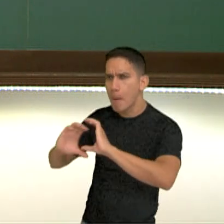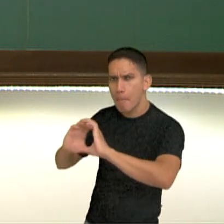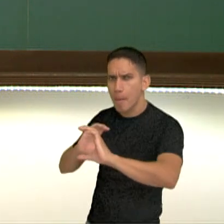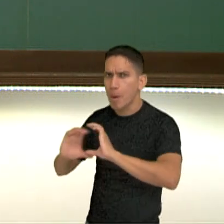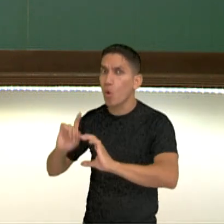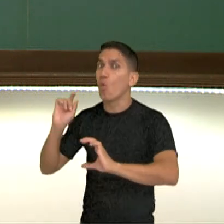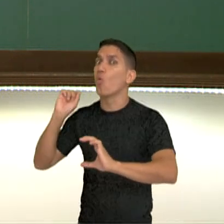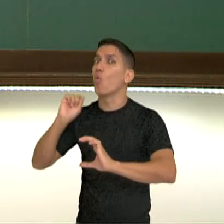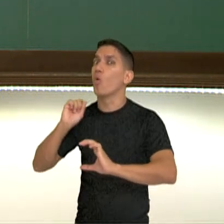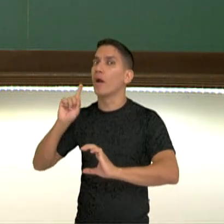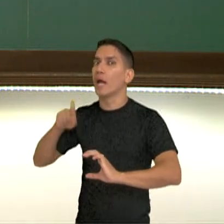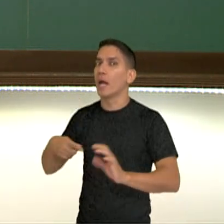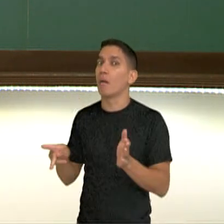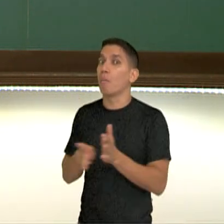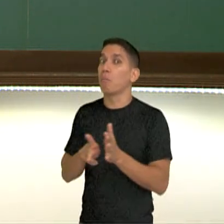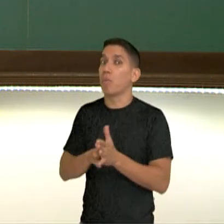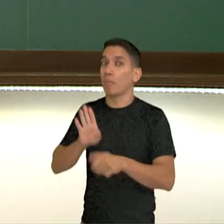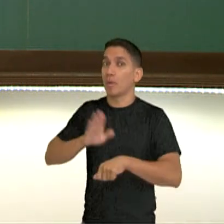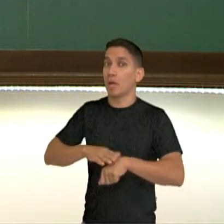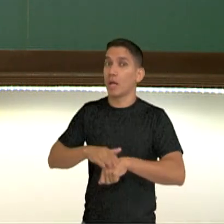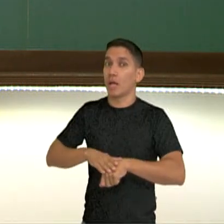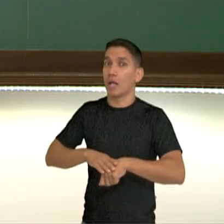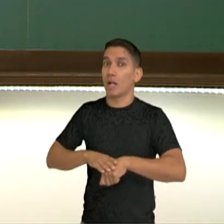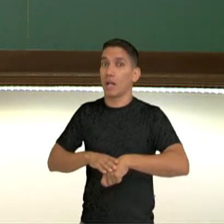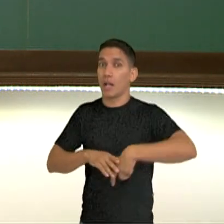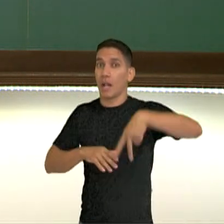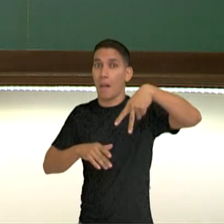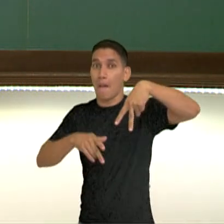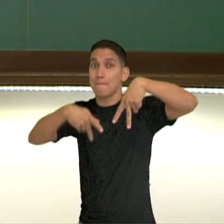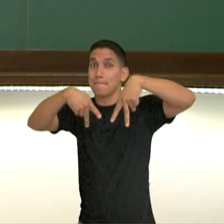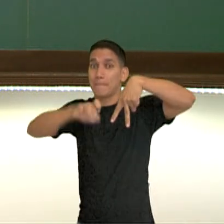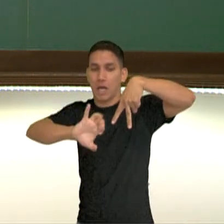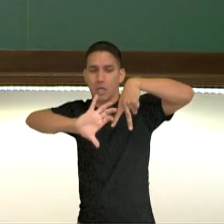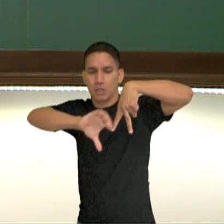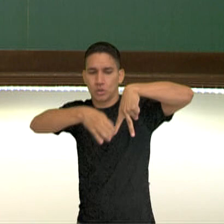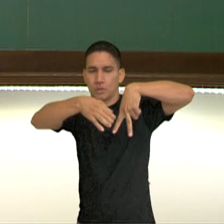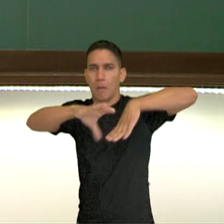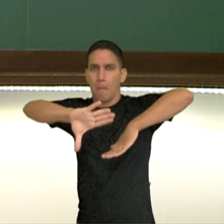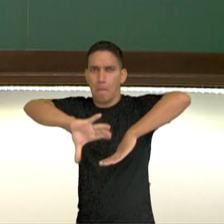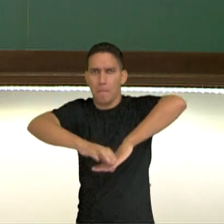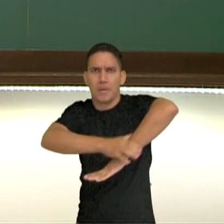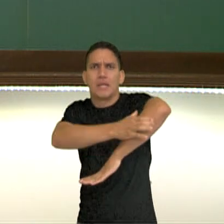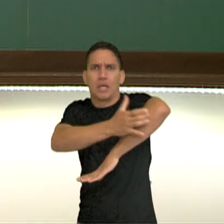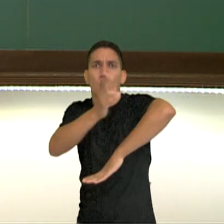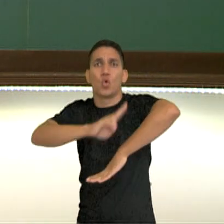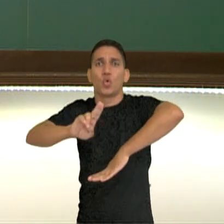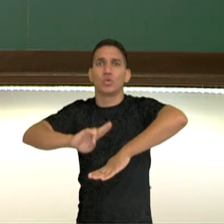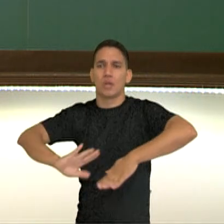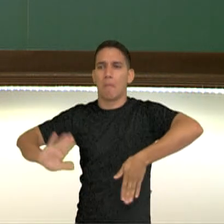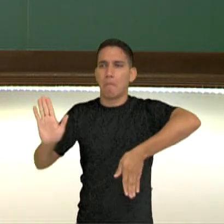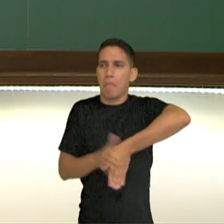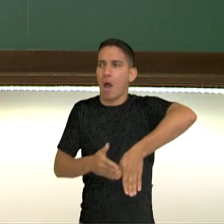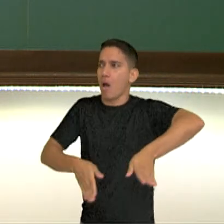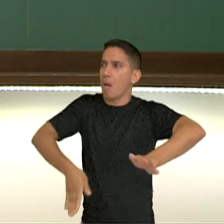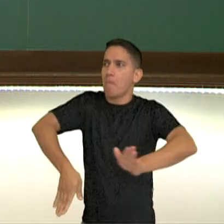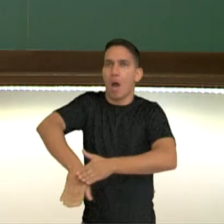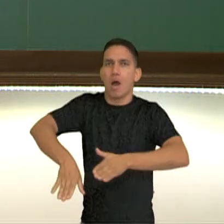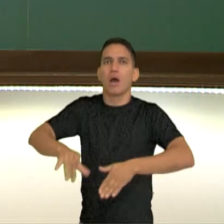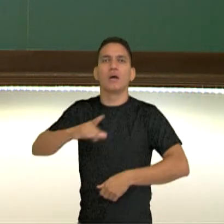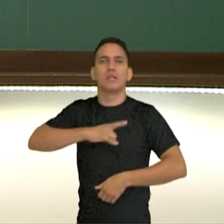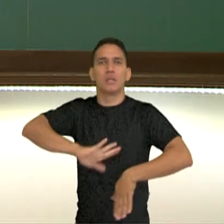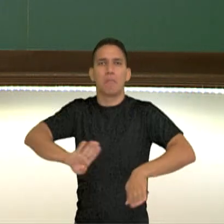de batidas realizadas nas botas nas galochas que eles utilizavam no trabalho